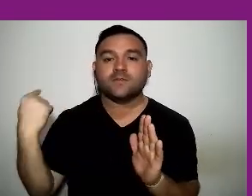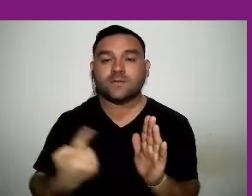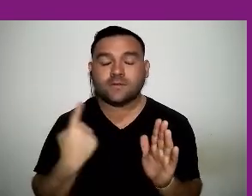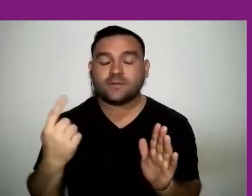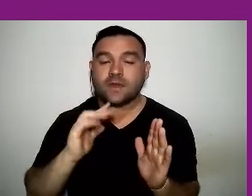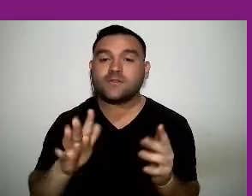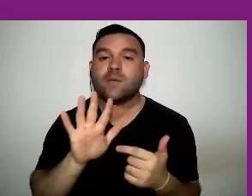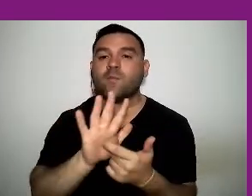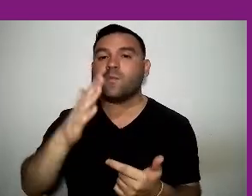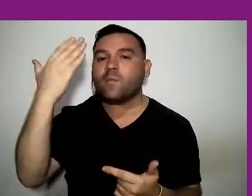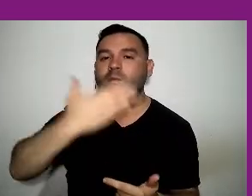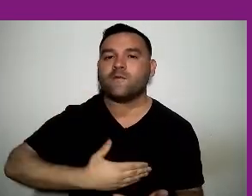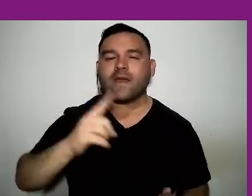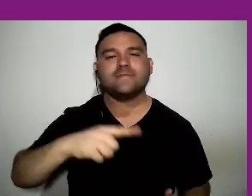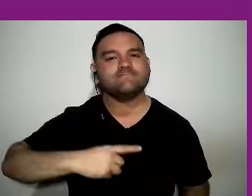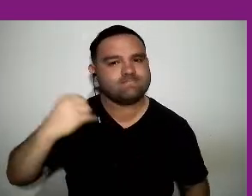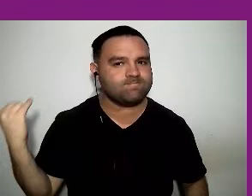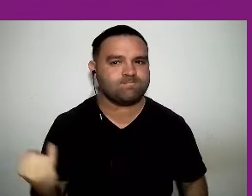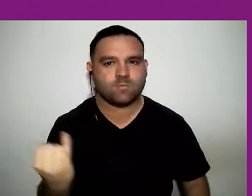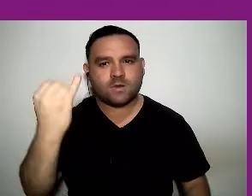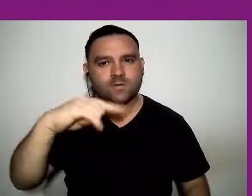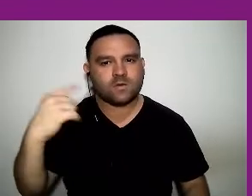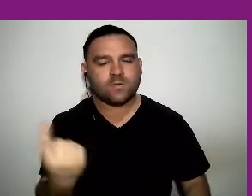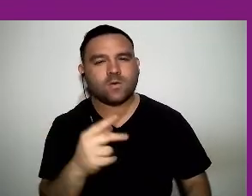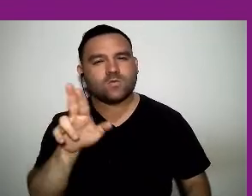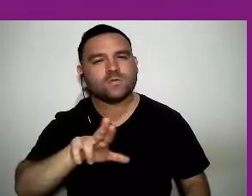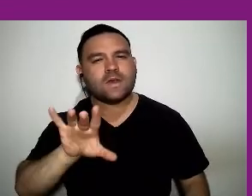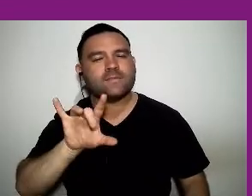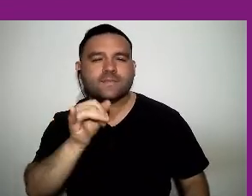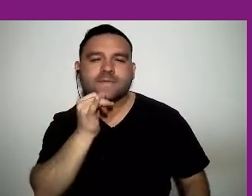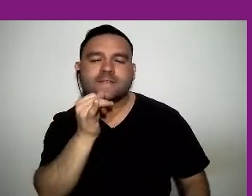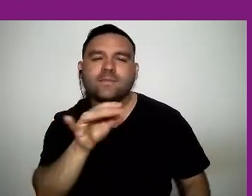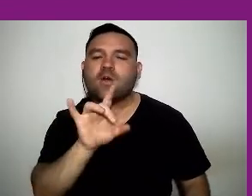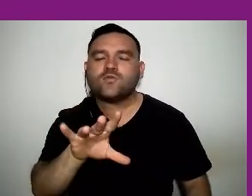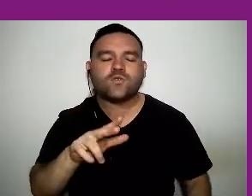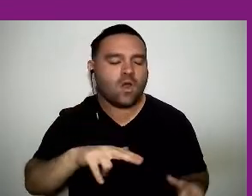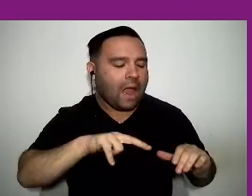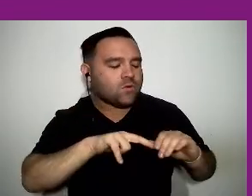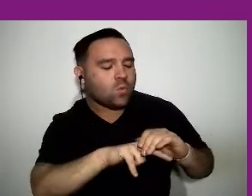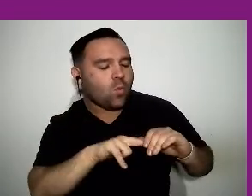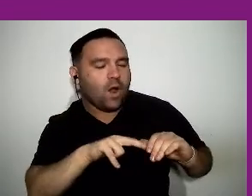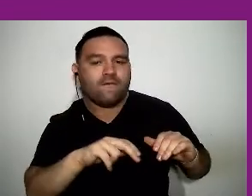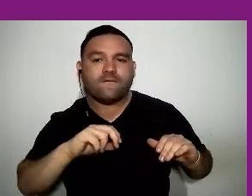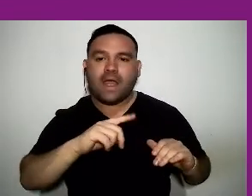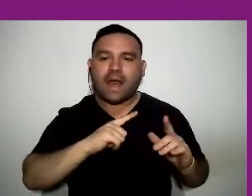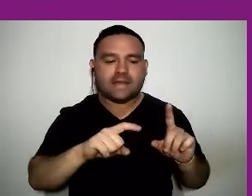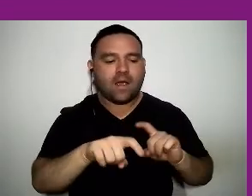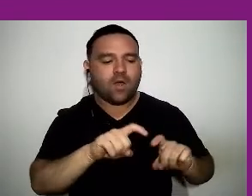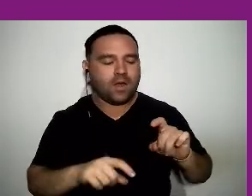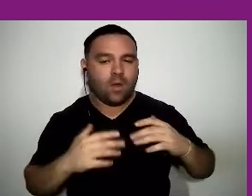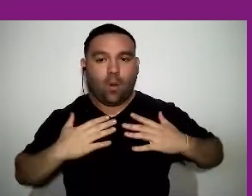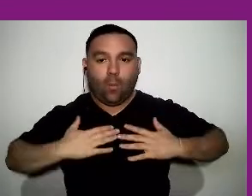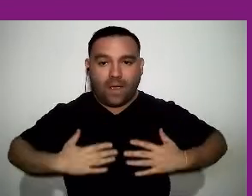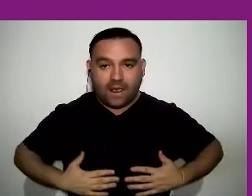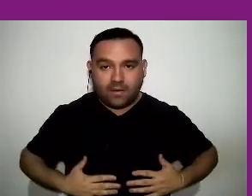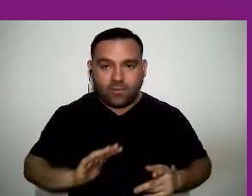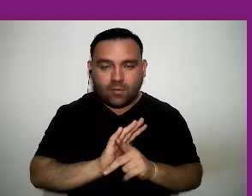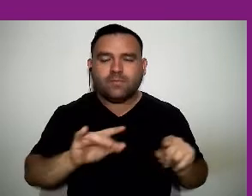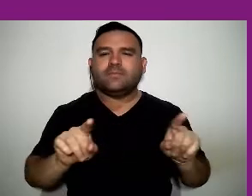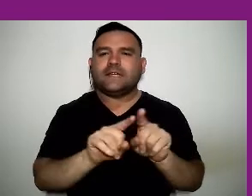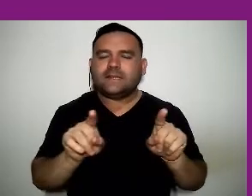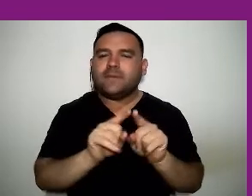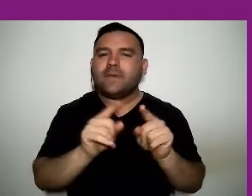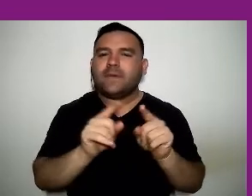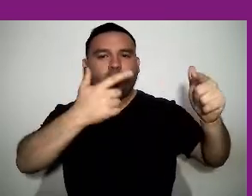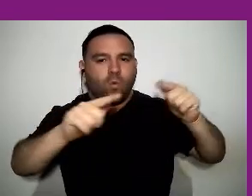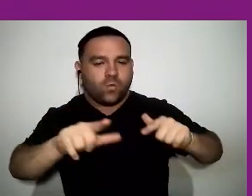já mostrava como era importante a gente utilizar não só uma tomografia computadorizada de tórax, mas uma série